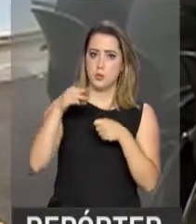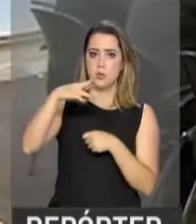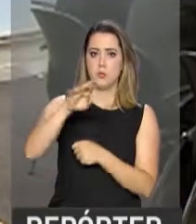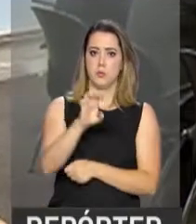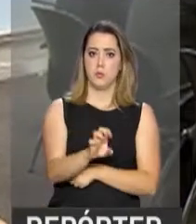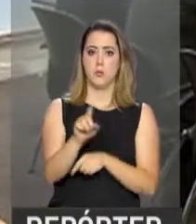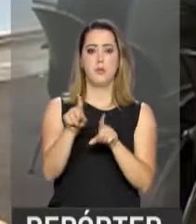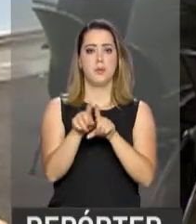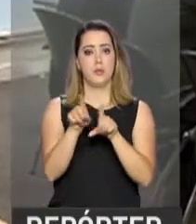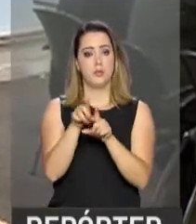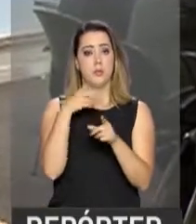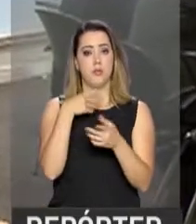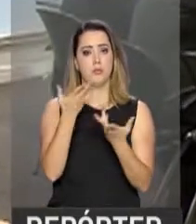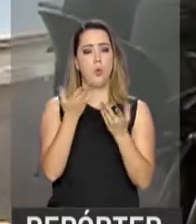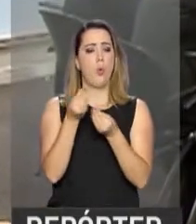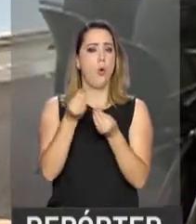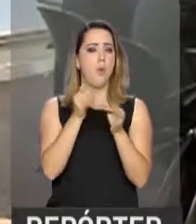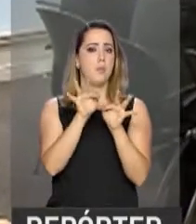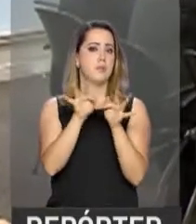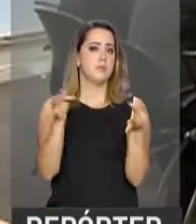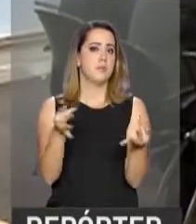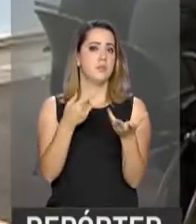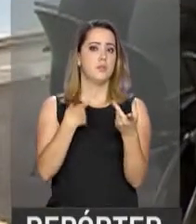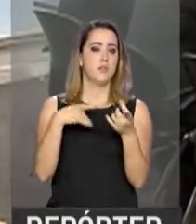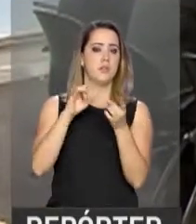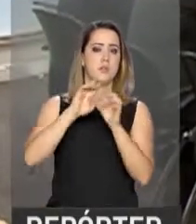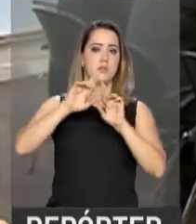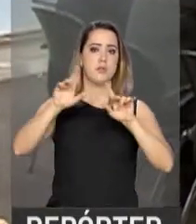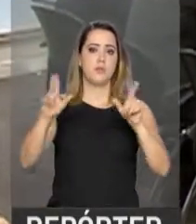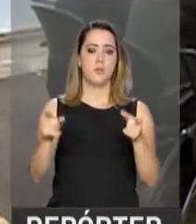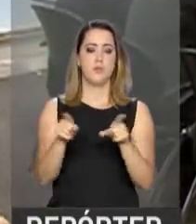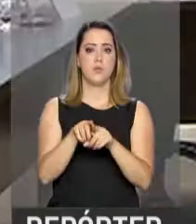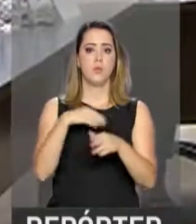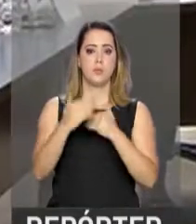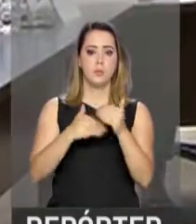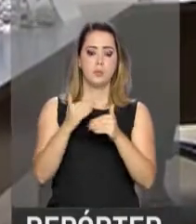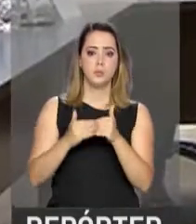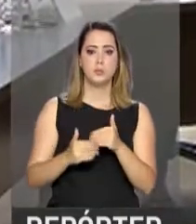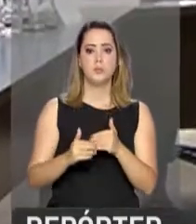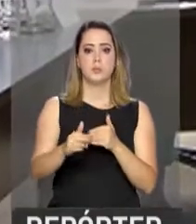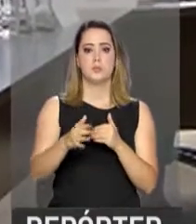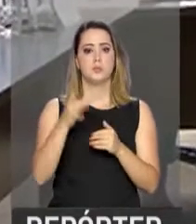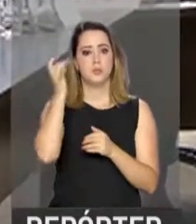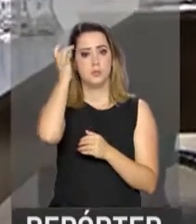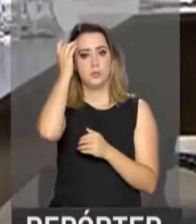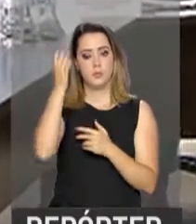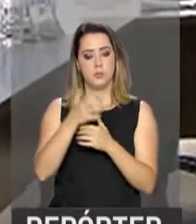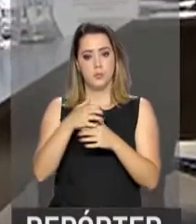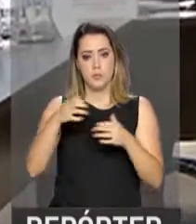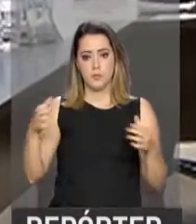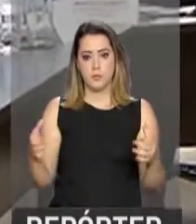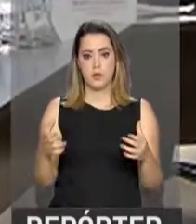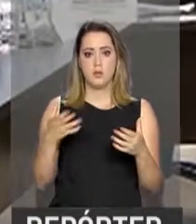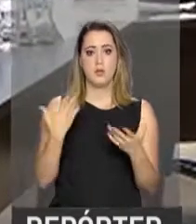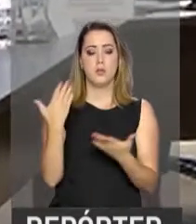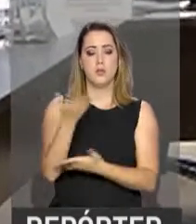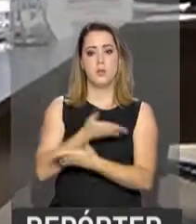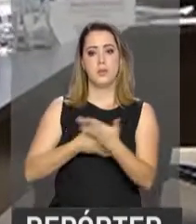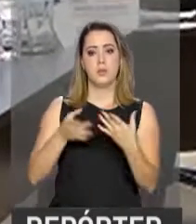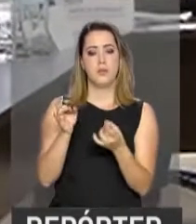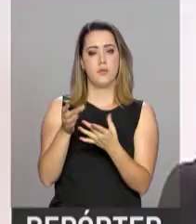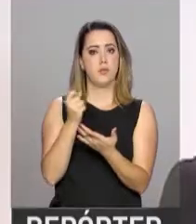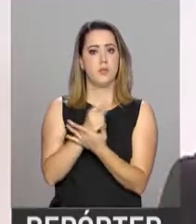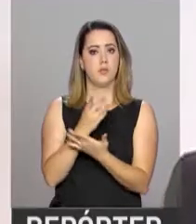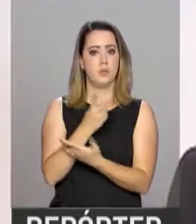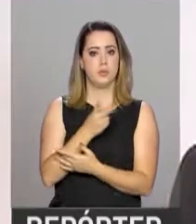de desburocratização flexibilização e adequação de processos para facilitar e ampliar o comércio entre os integrantes do